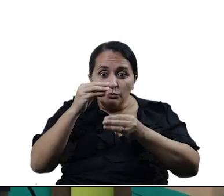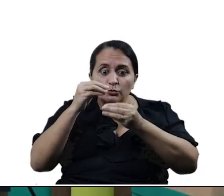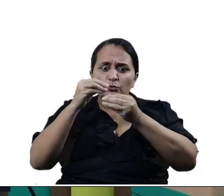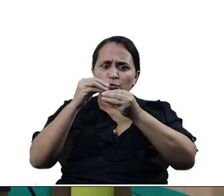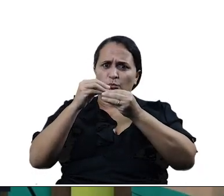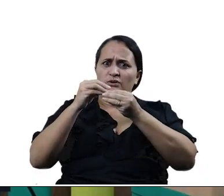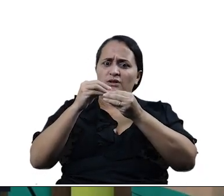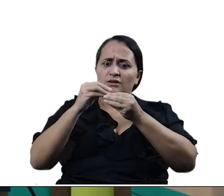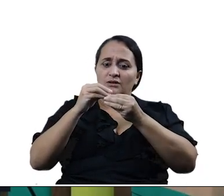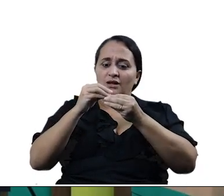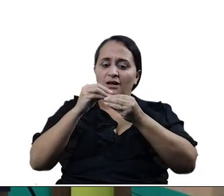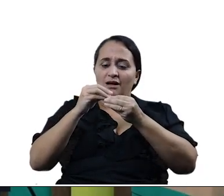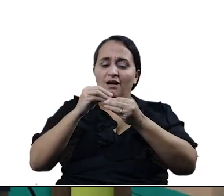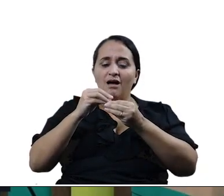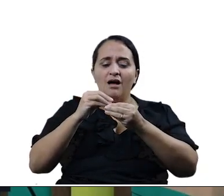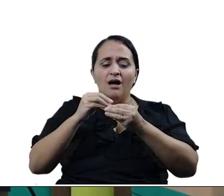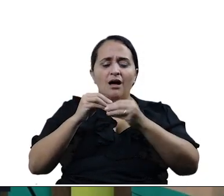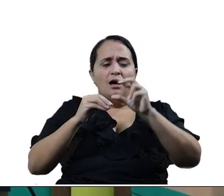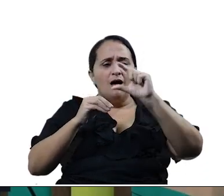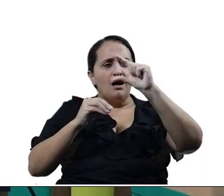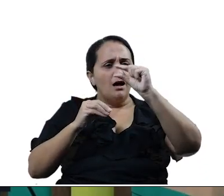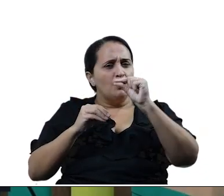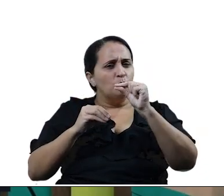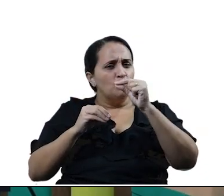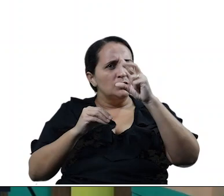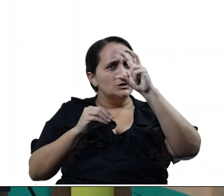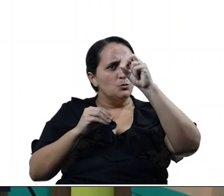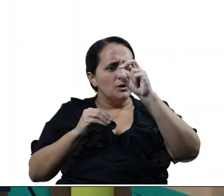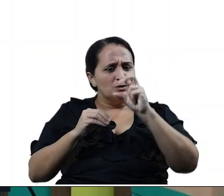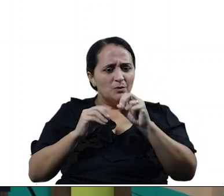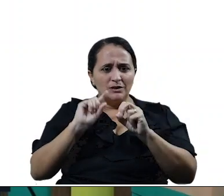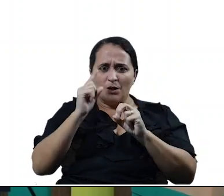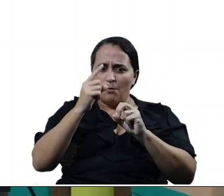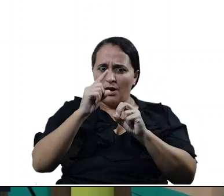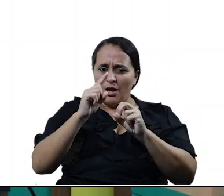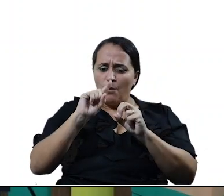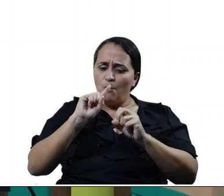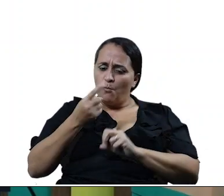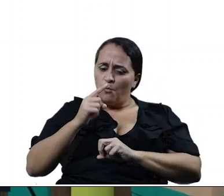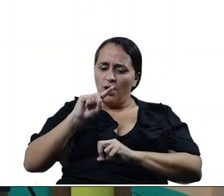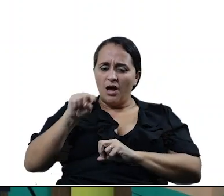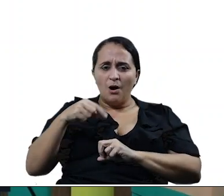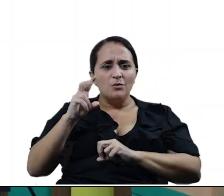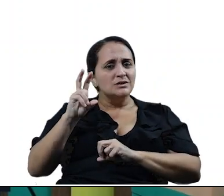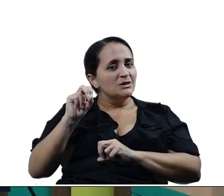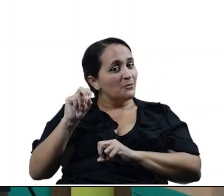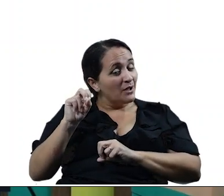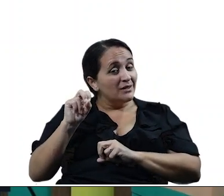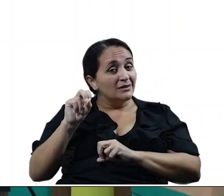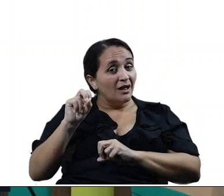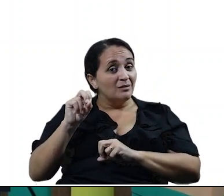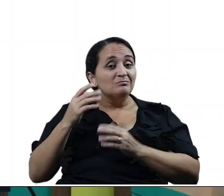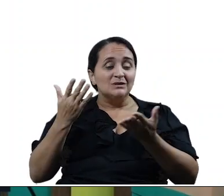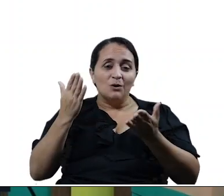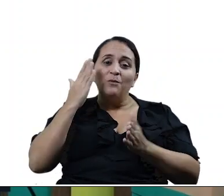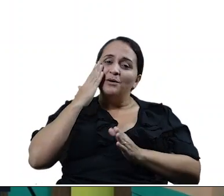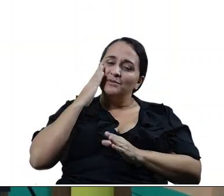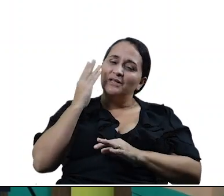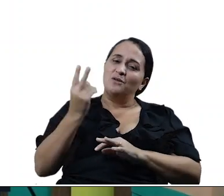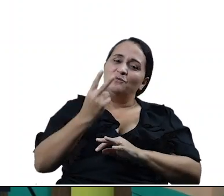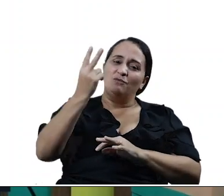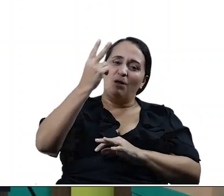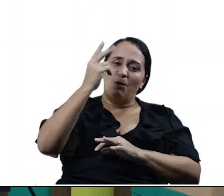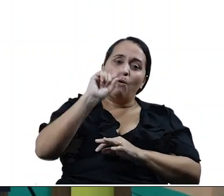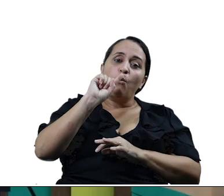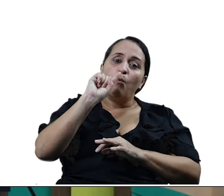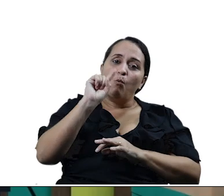dá R$1. Com mais essa, dá R$1,50. Então, eu sei que esse valor é R$1,50, o valor